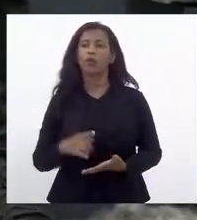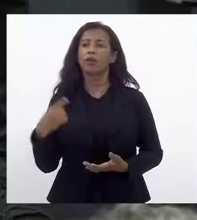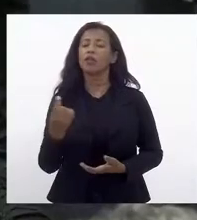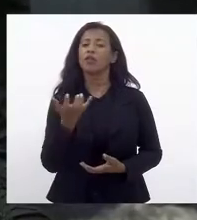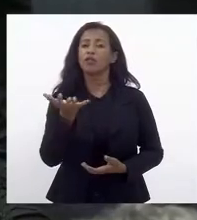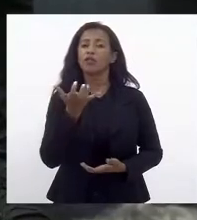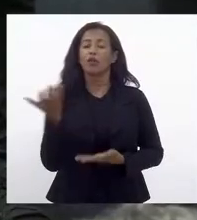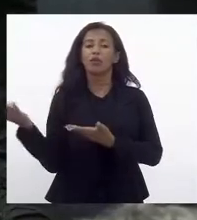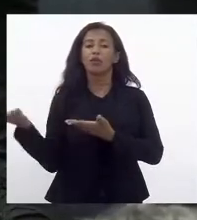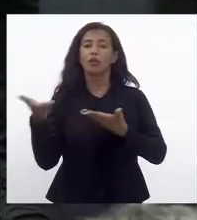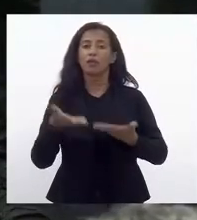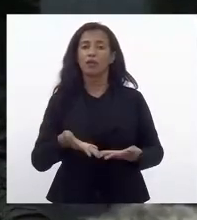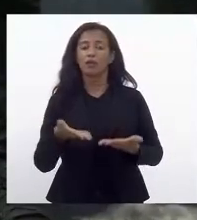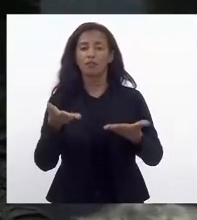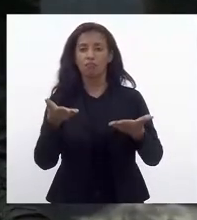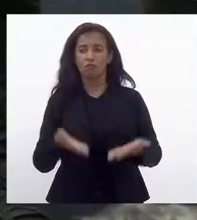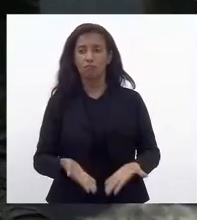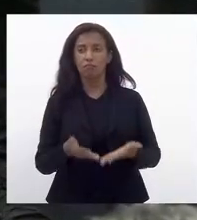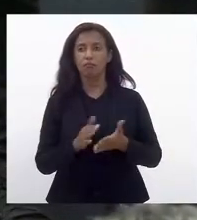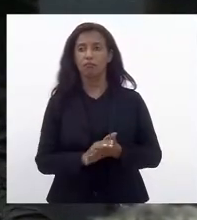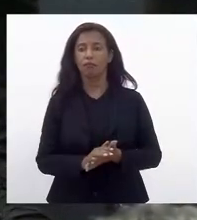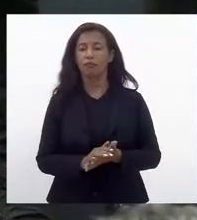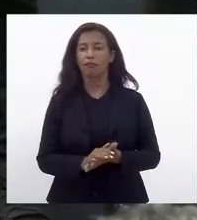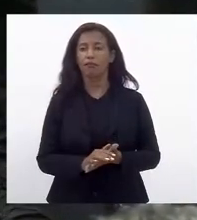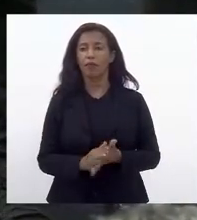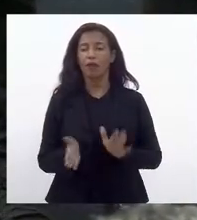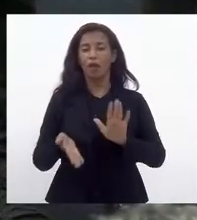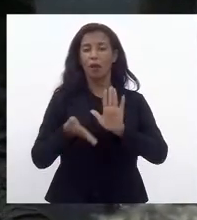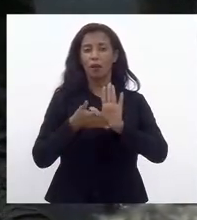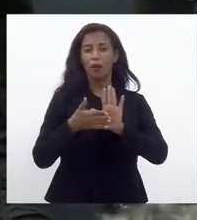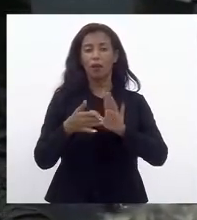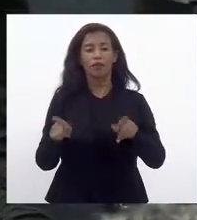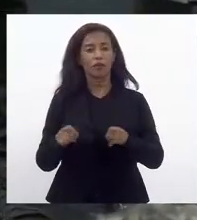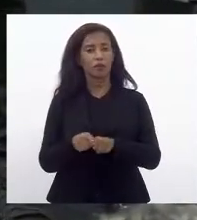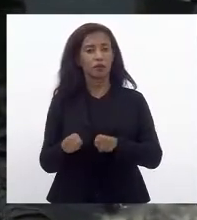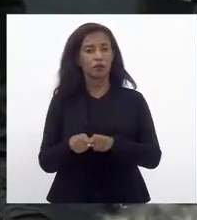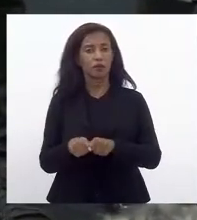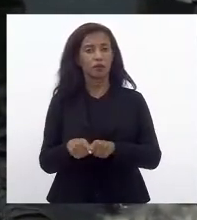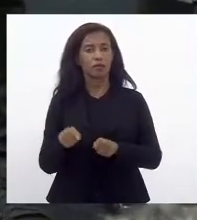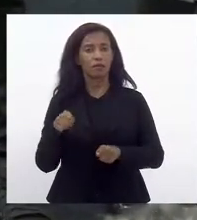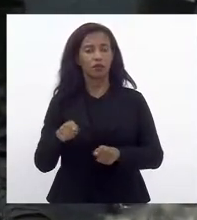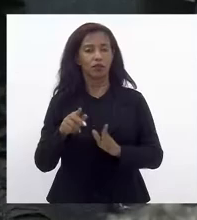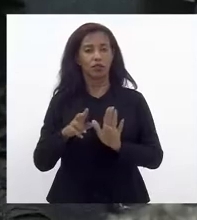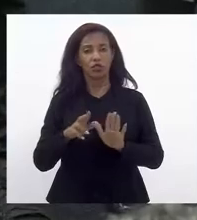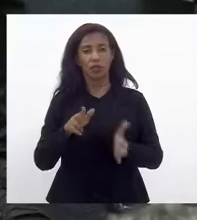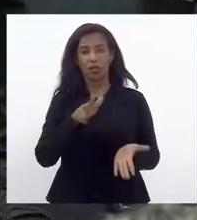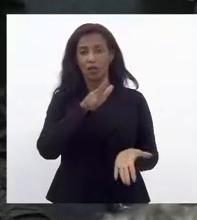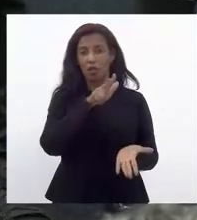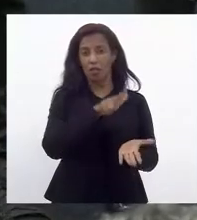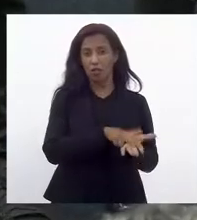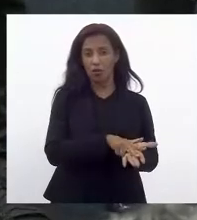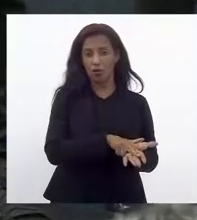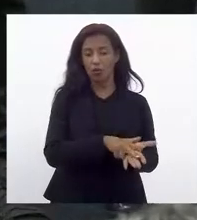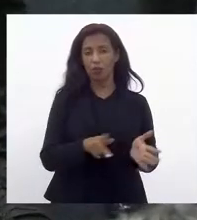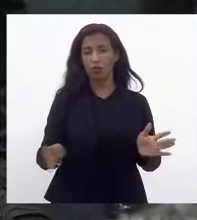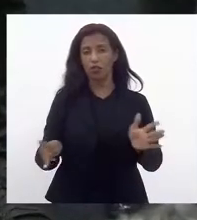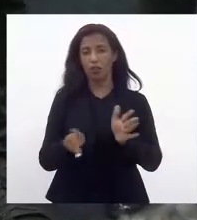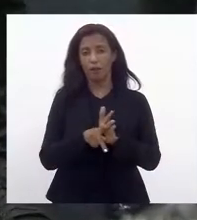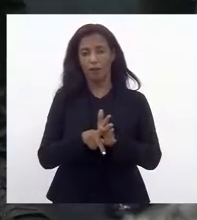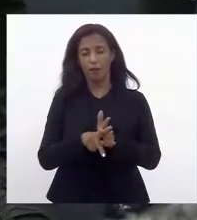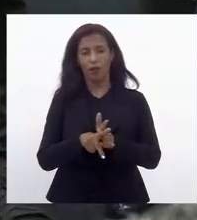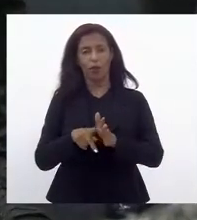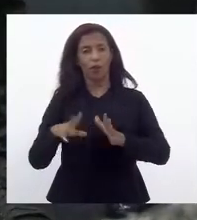só trazer aqui, inclusive, a proposta também de que essa resolução seja da bancada. E